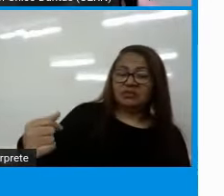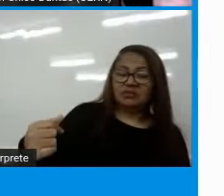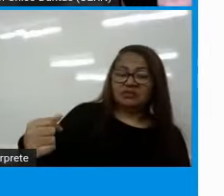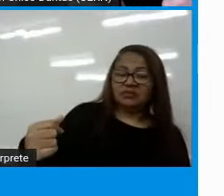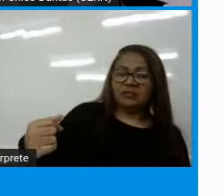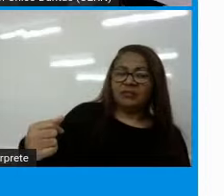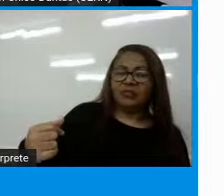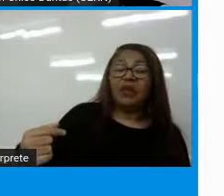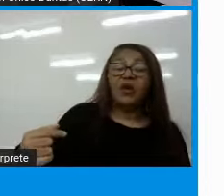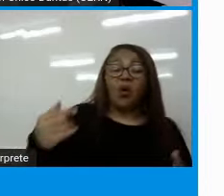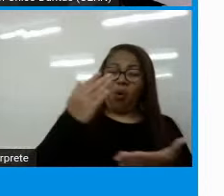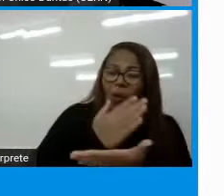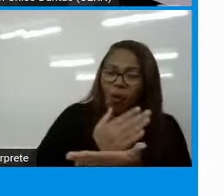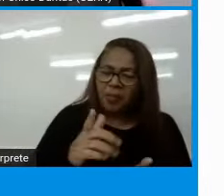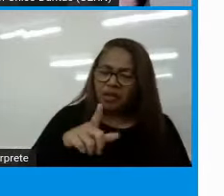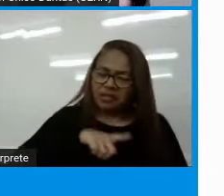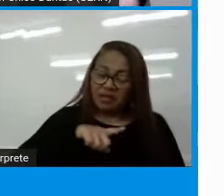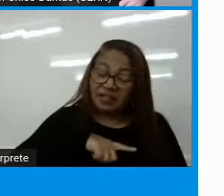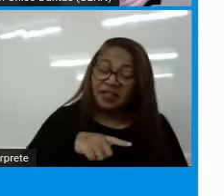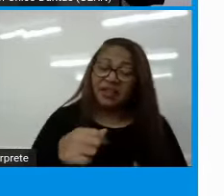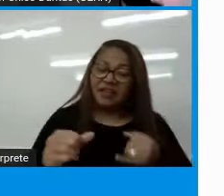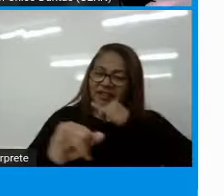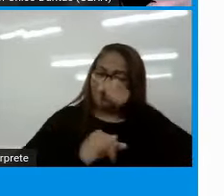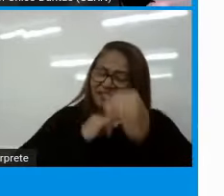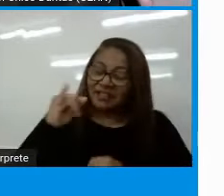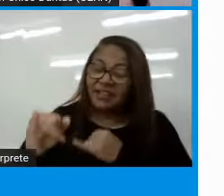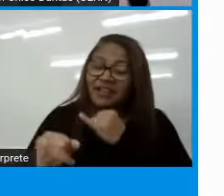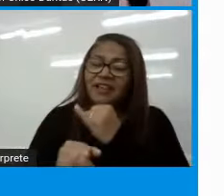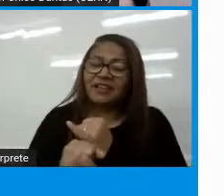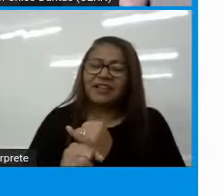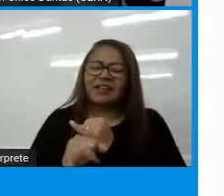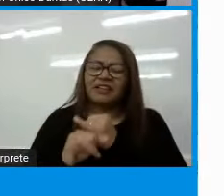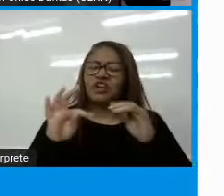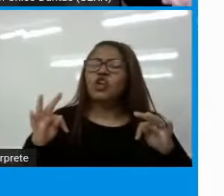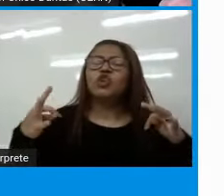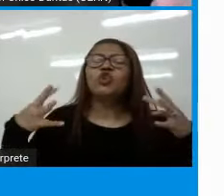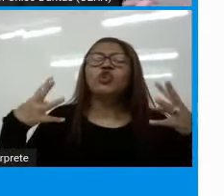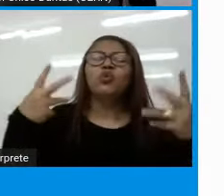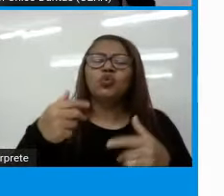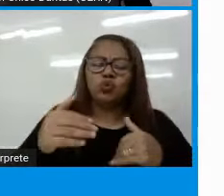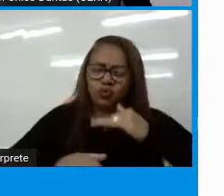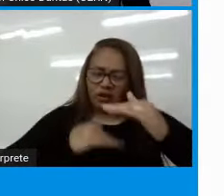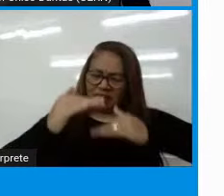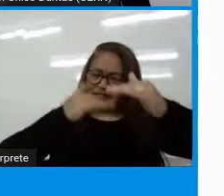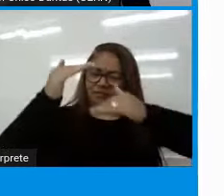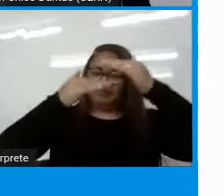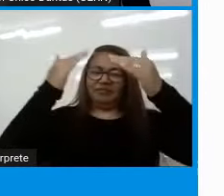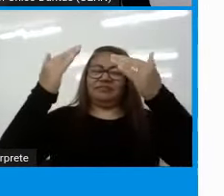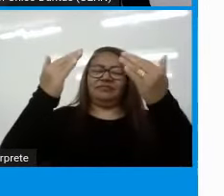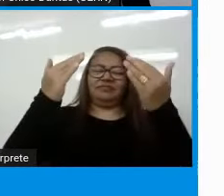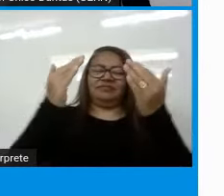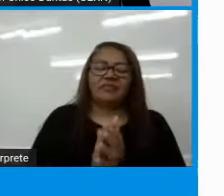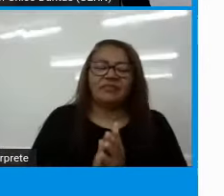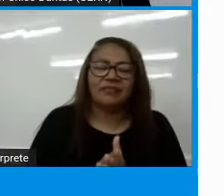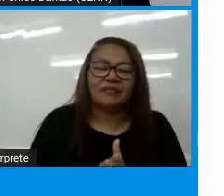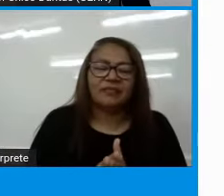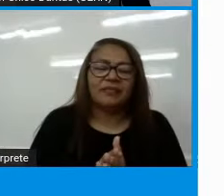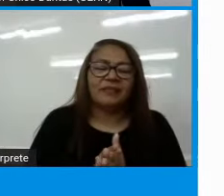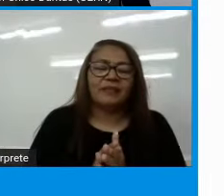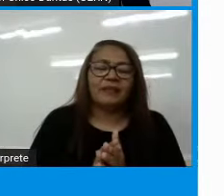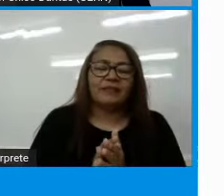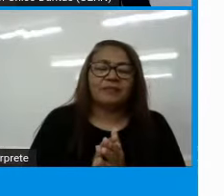ser atualizado com base naquilo que eu trabalhei no fim de semana, naquele material que eu gerei, ou no período que eu estava distante, né, da